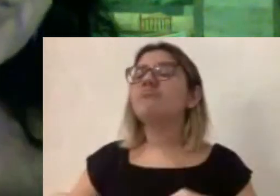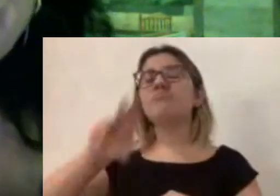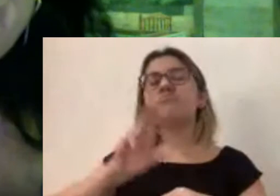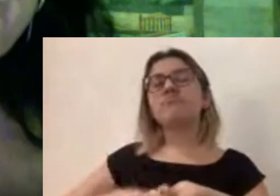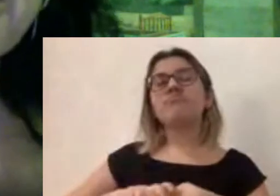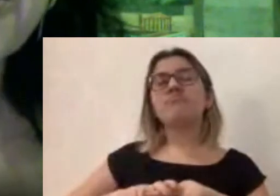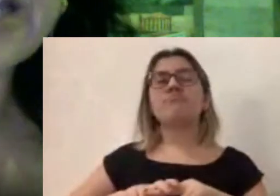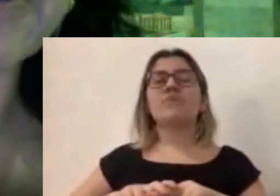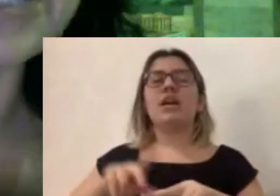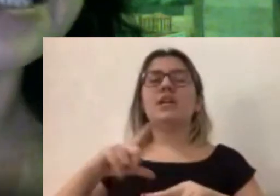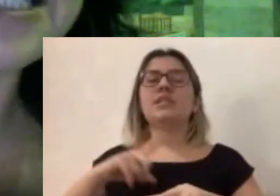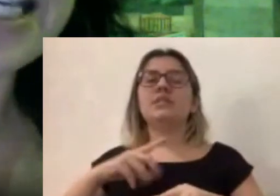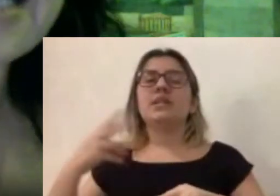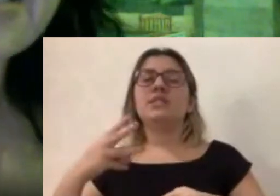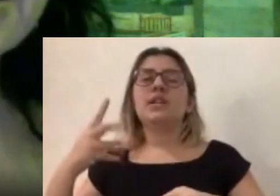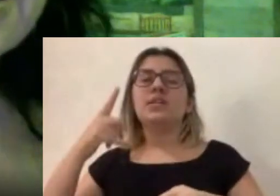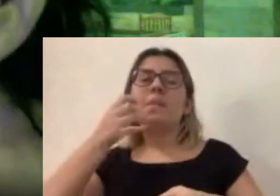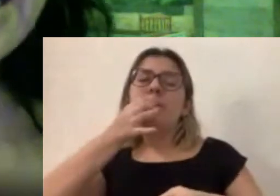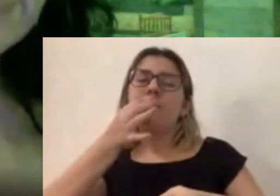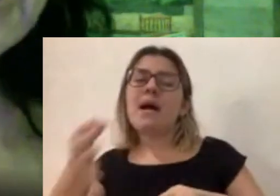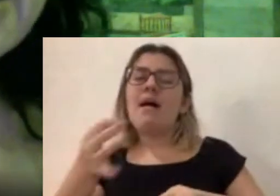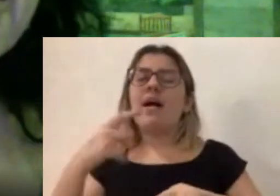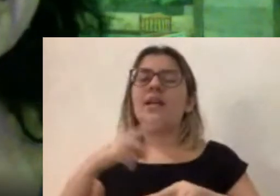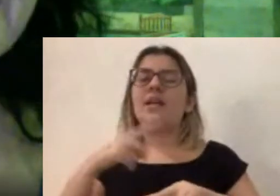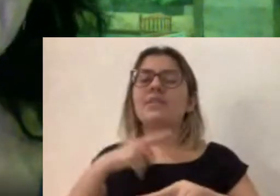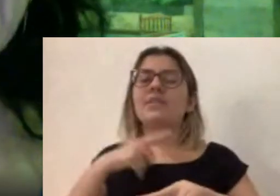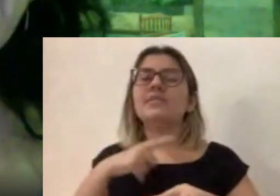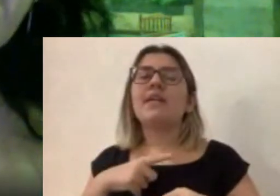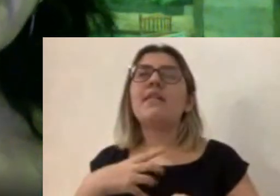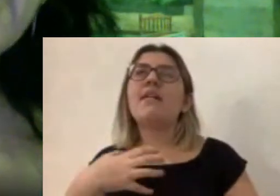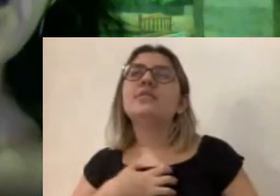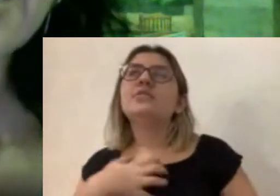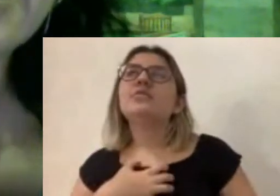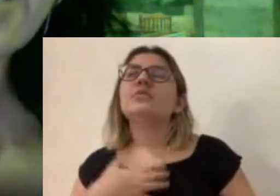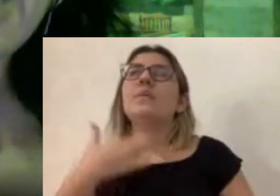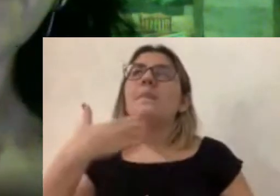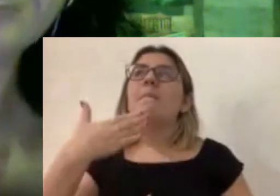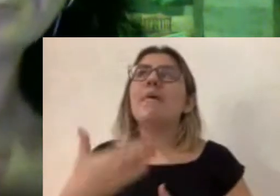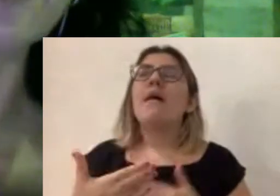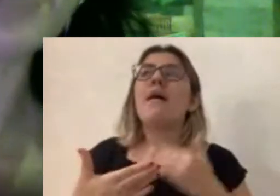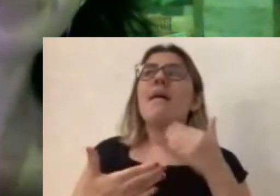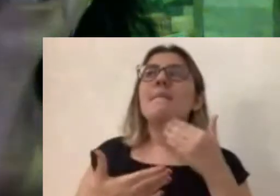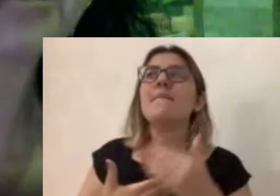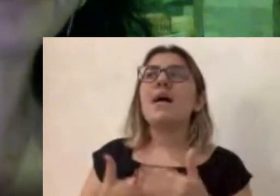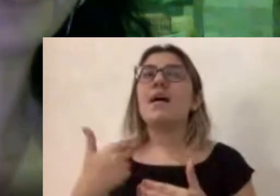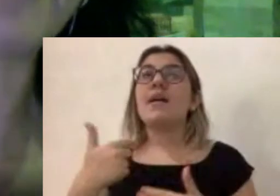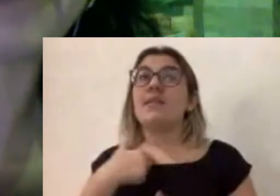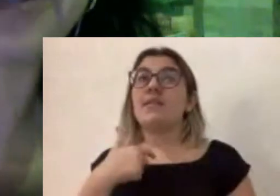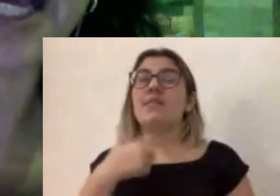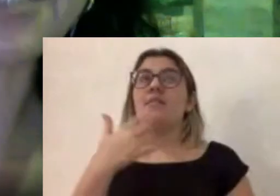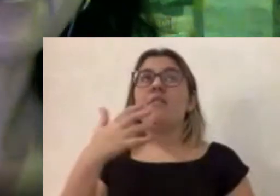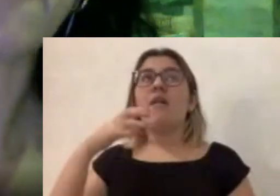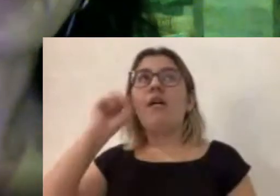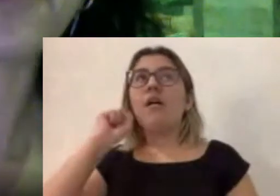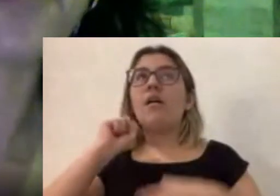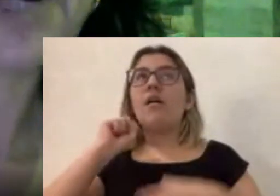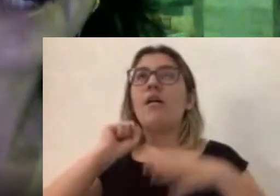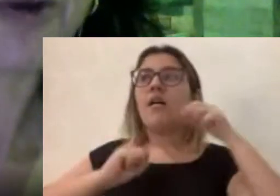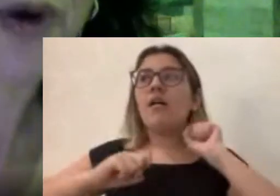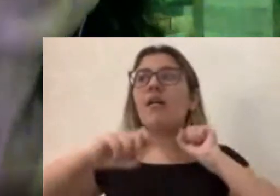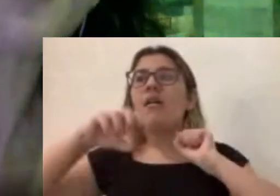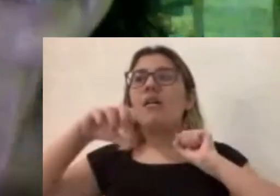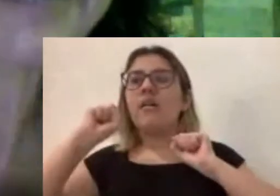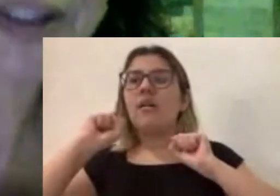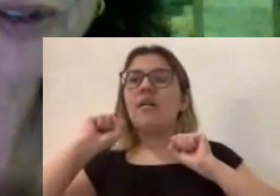som da poltrona, e você senta, aí dá o terceiro sinal, aí ela vai criando uma expectativa, né,